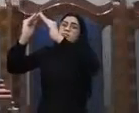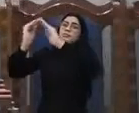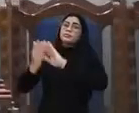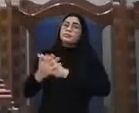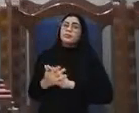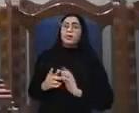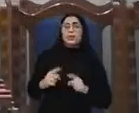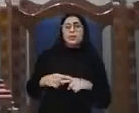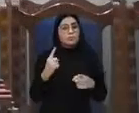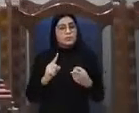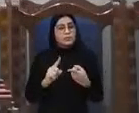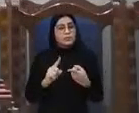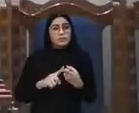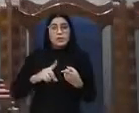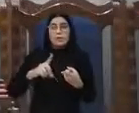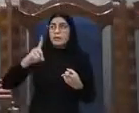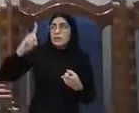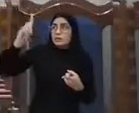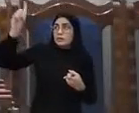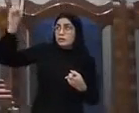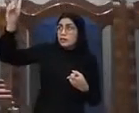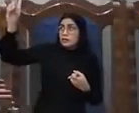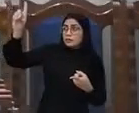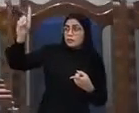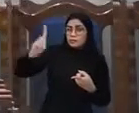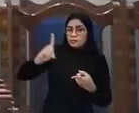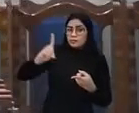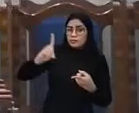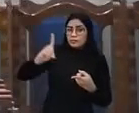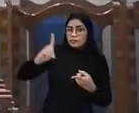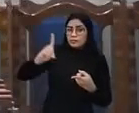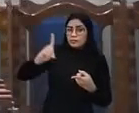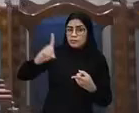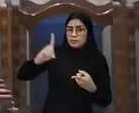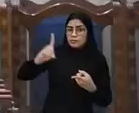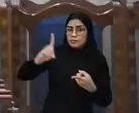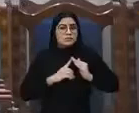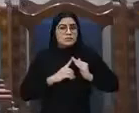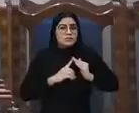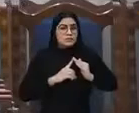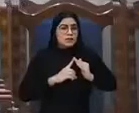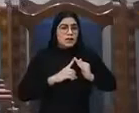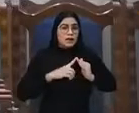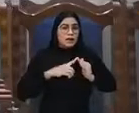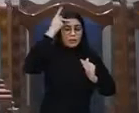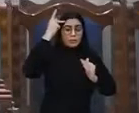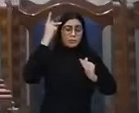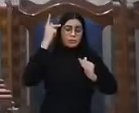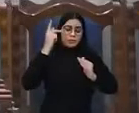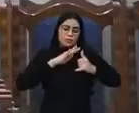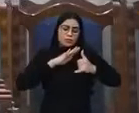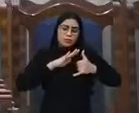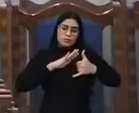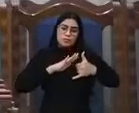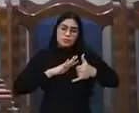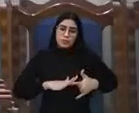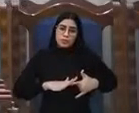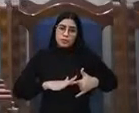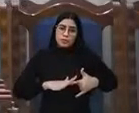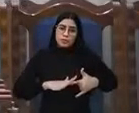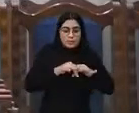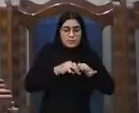o humilde, com o quebrantado de espírito e quebrantado de